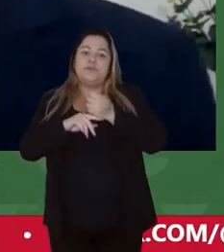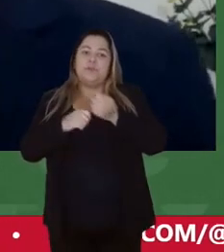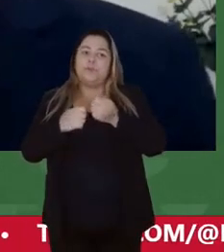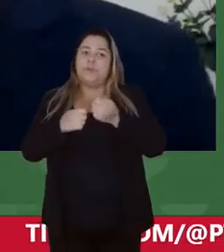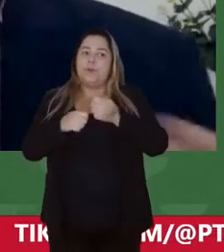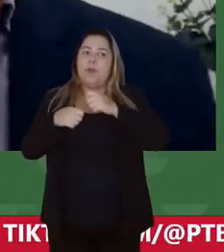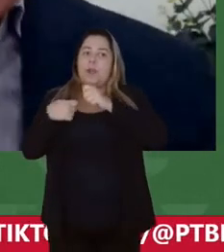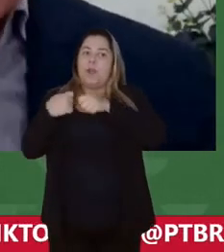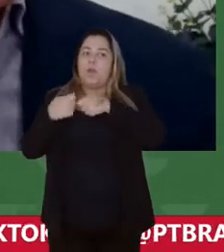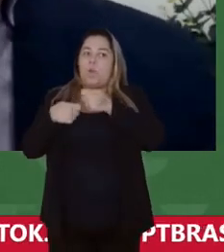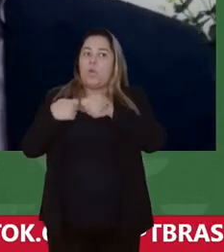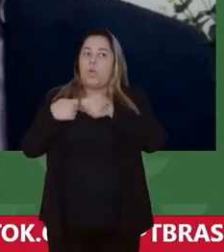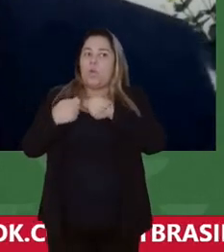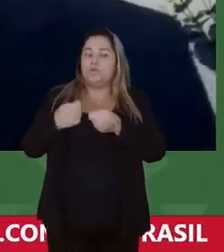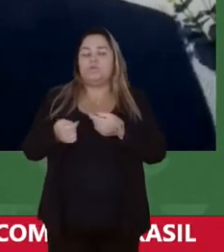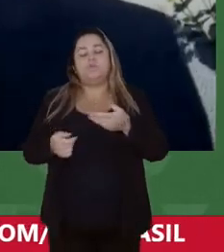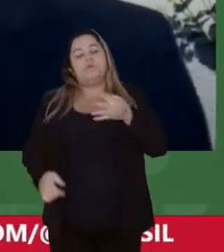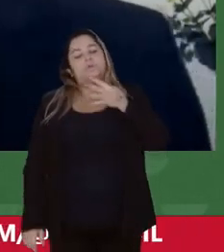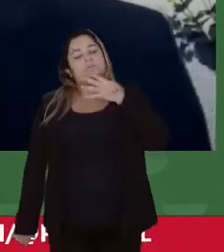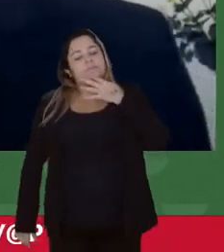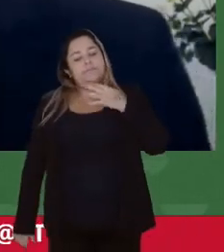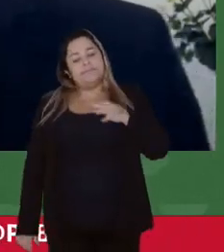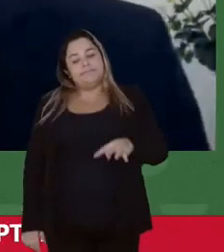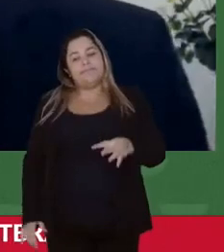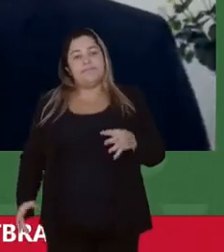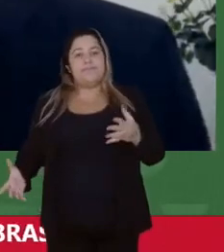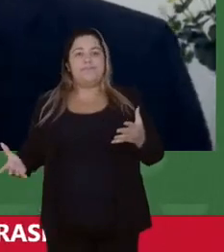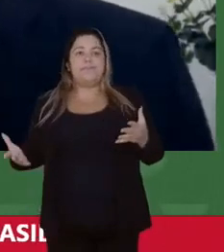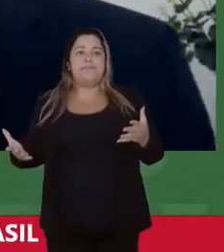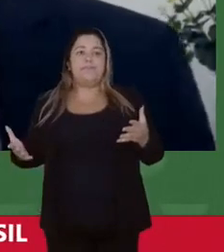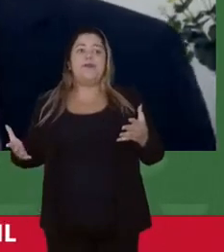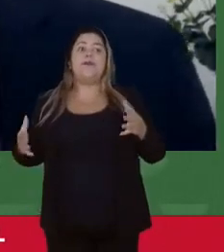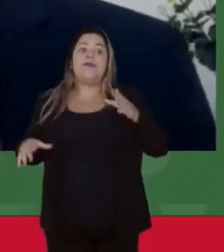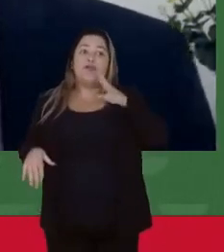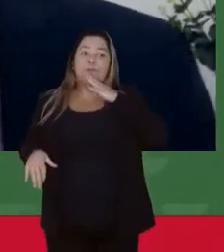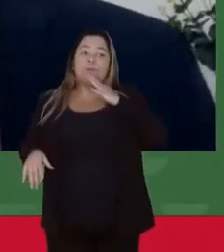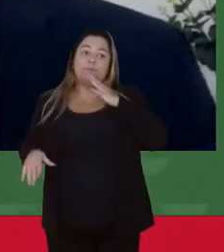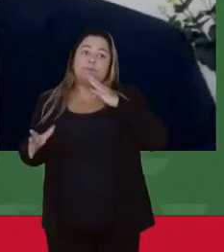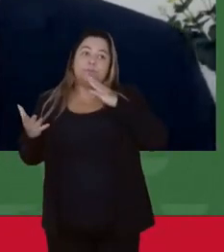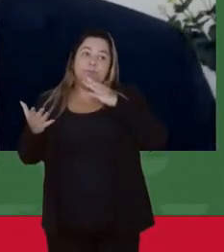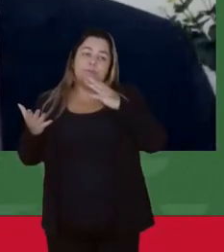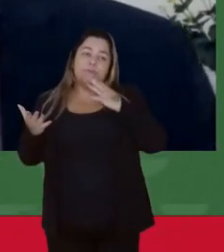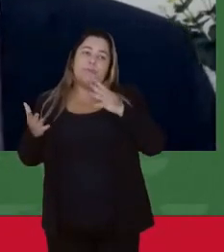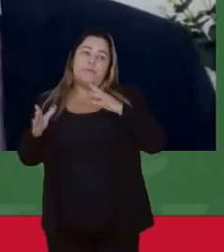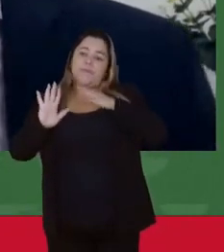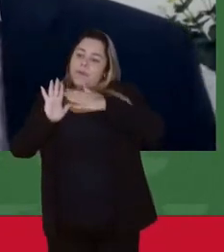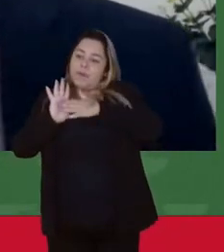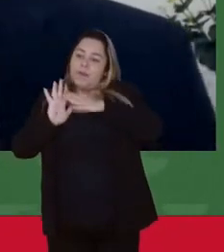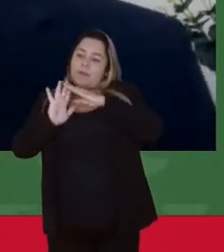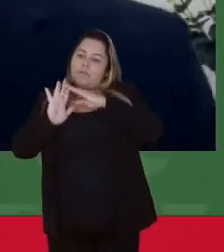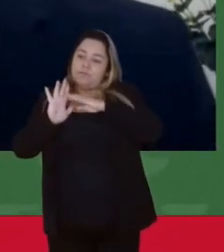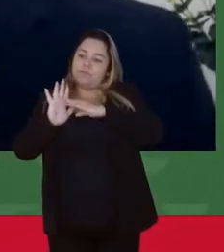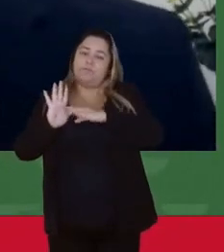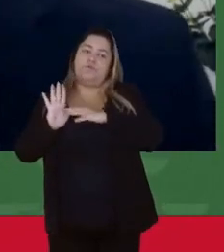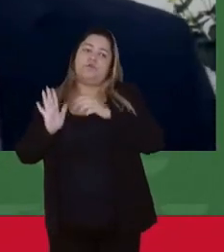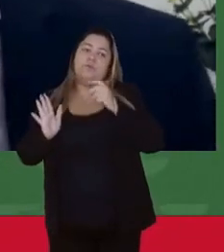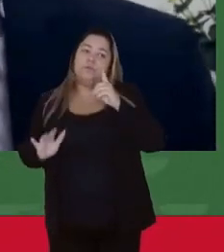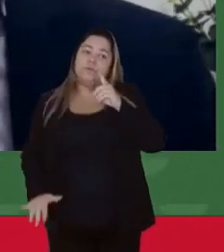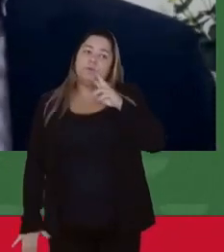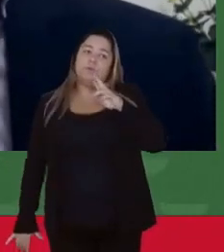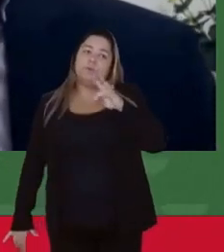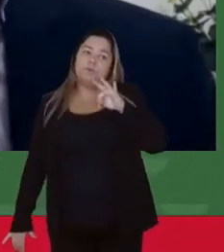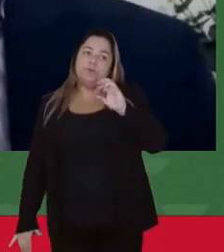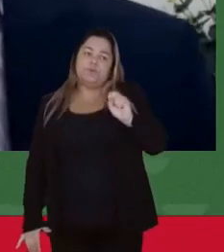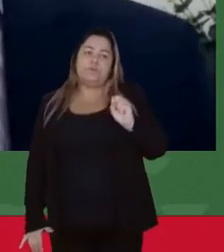de costumes. Eu não reconheço o debate sobre pauta de costume, eu reconheço o debate sobre pauta de direitos. E não há nenhuma contradição,